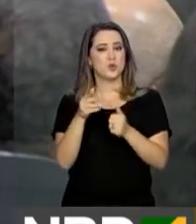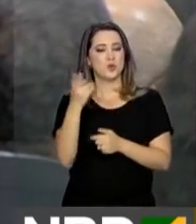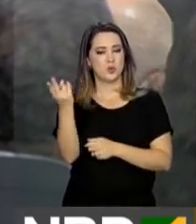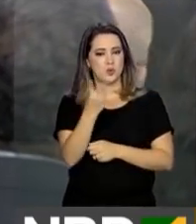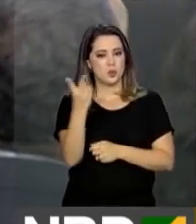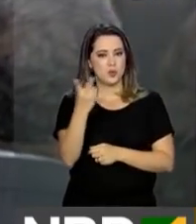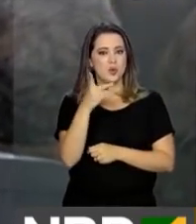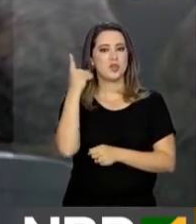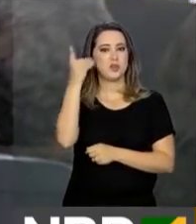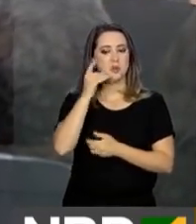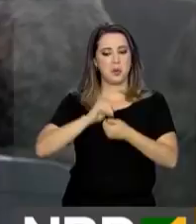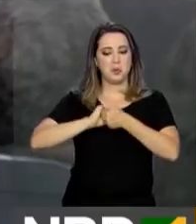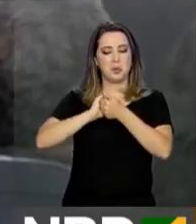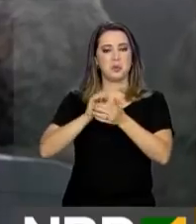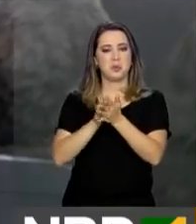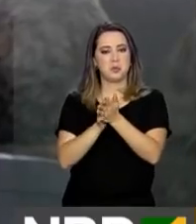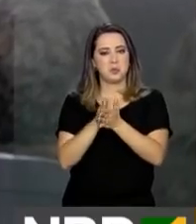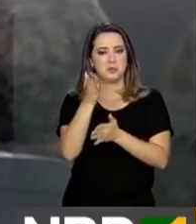onde